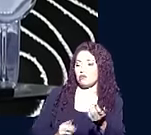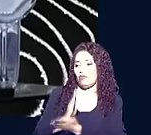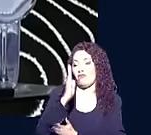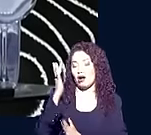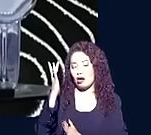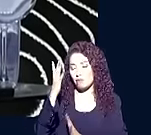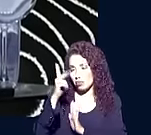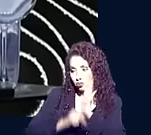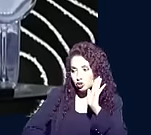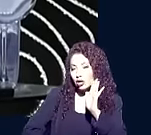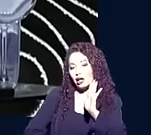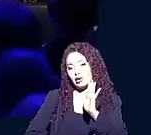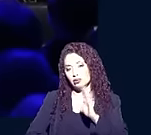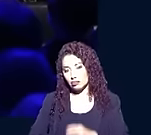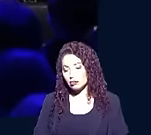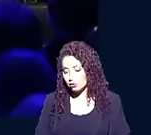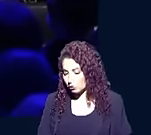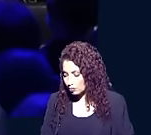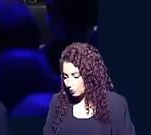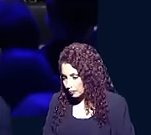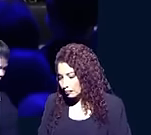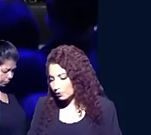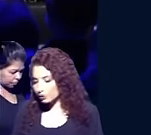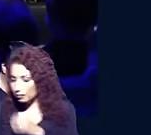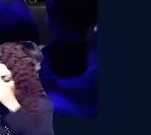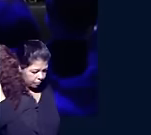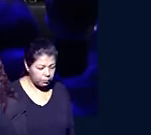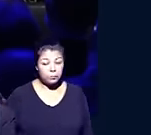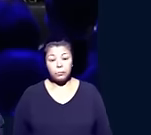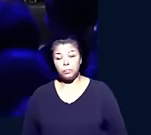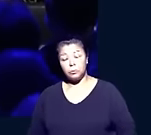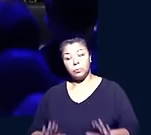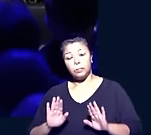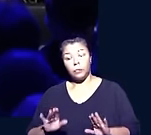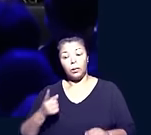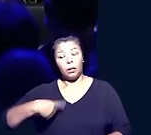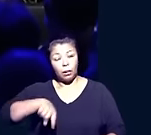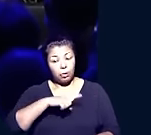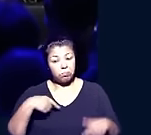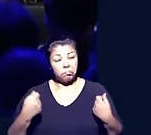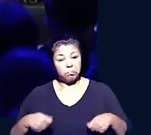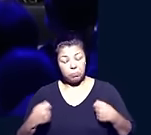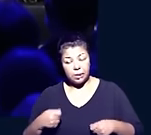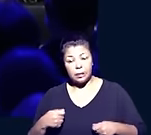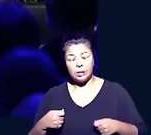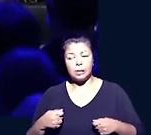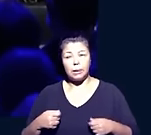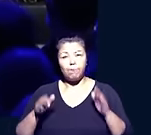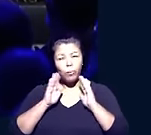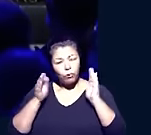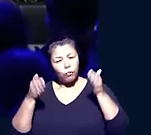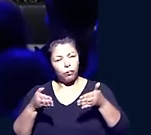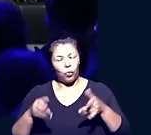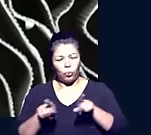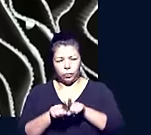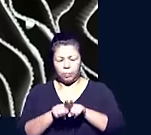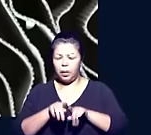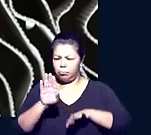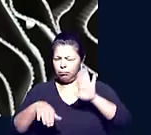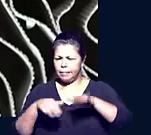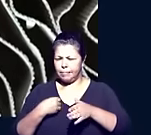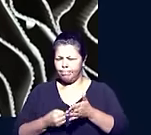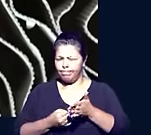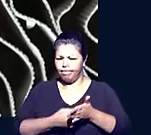mais claro de receitas Olha a gente tem que se preocupar com uma coisa que eu venho falando e muitas vezes vees